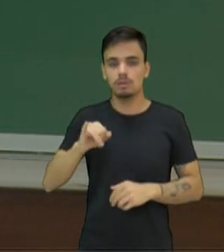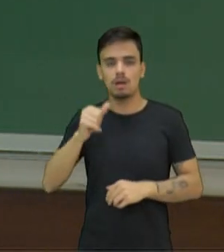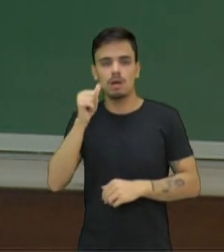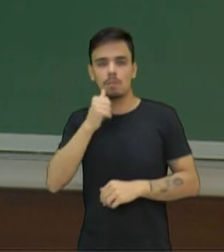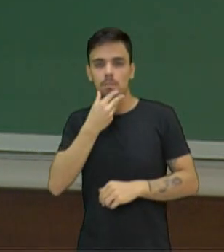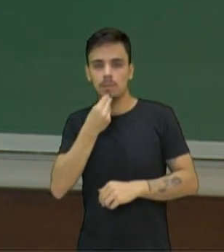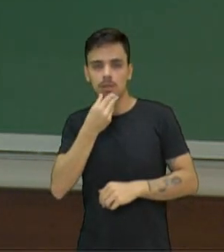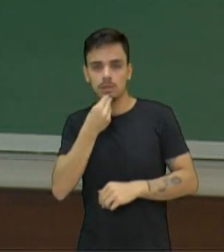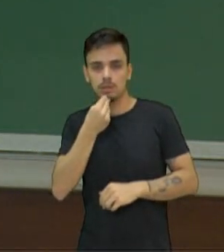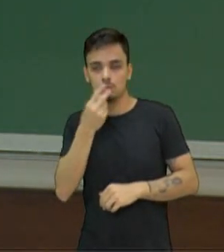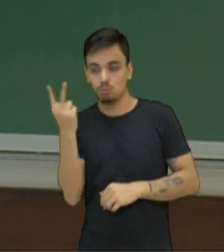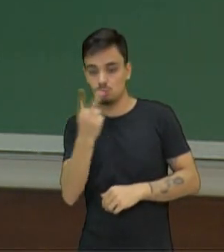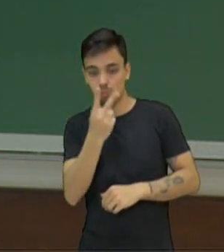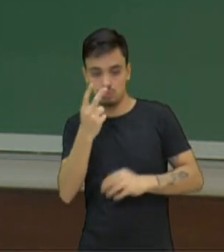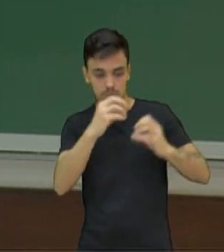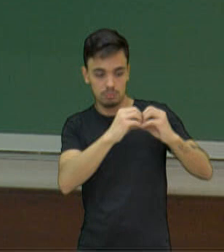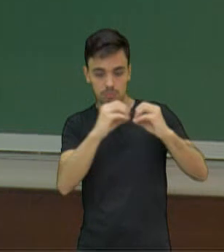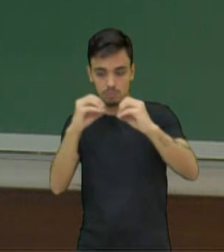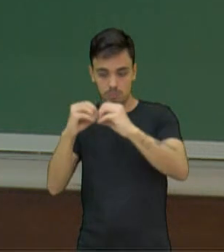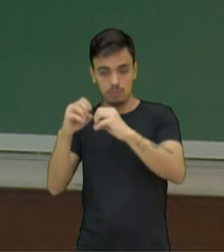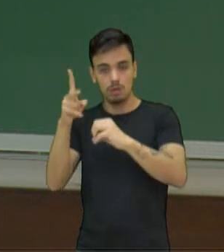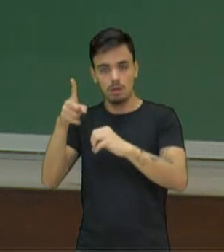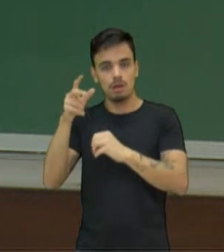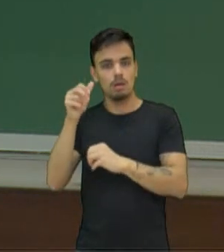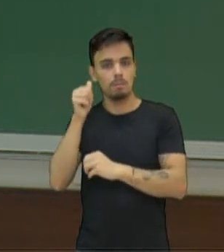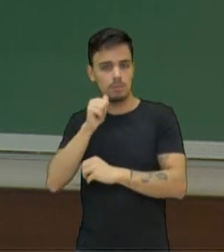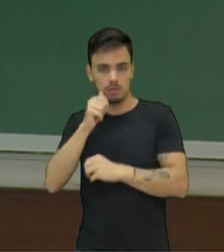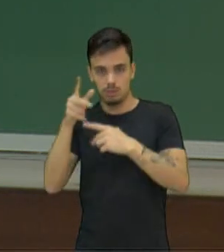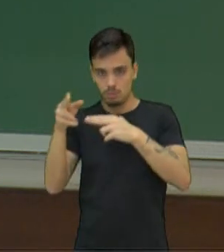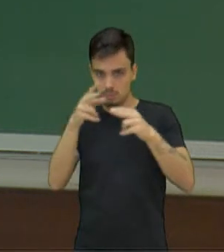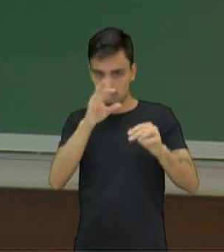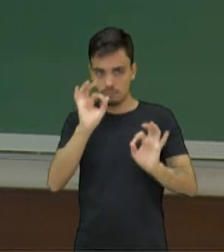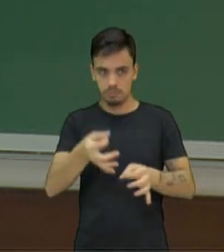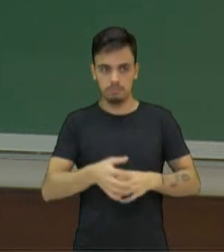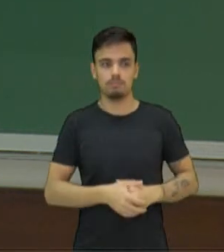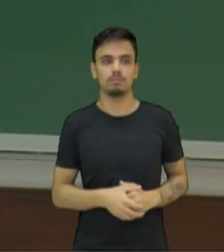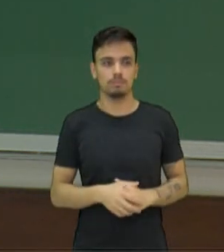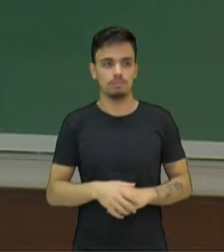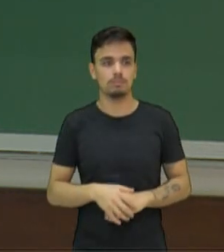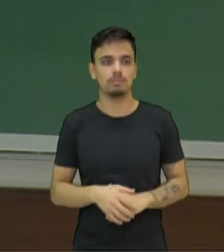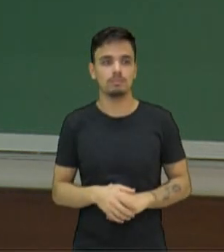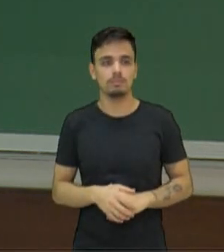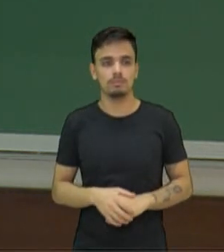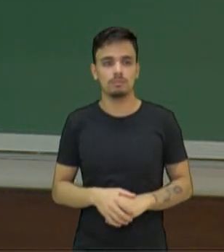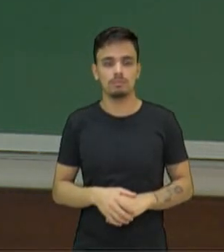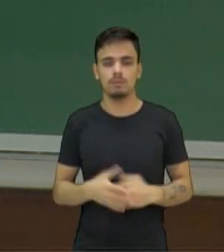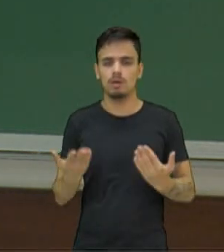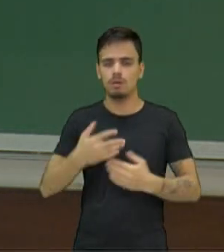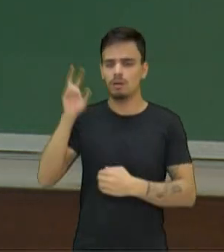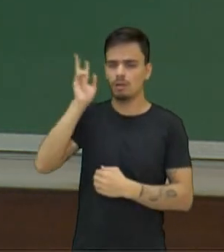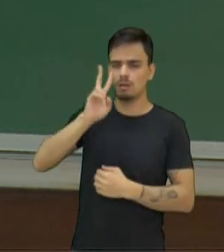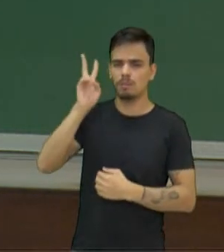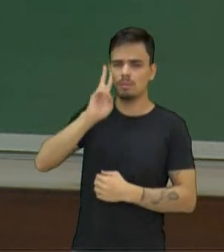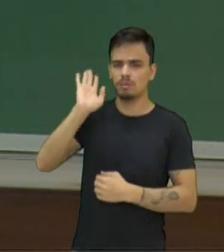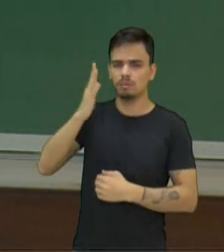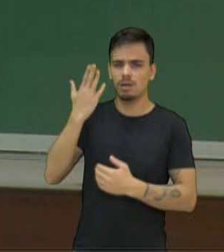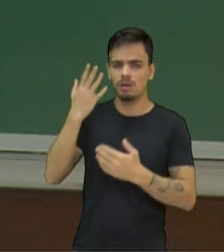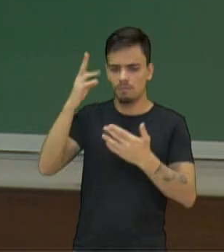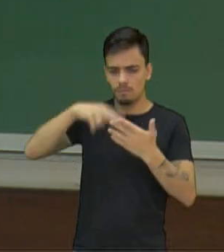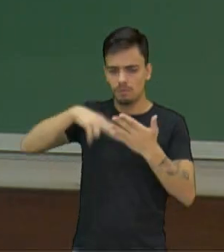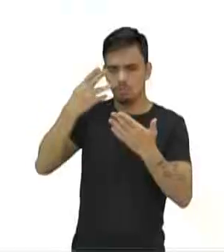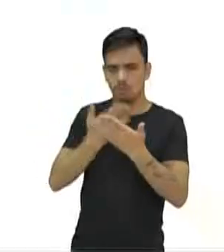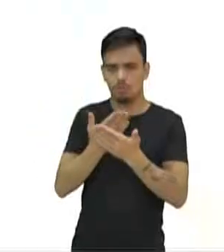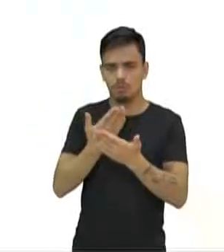os dois serão meninos. Se for menina, os dois serão meninas. Gente, dando uma relembradinha que vimos na aula de